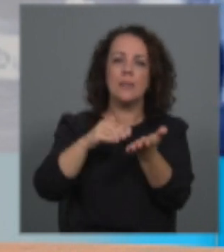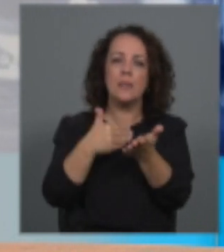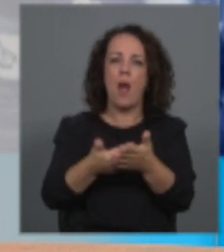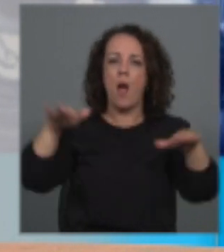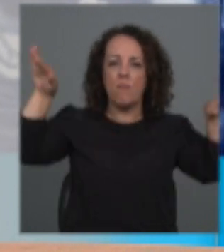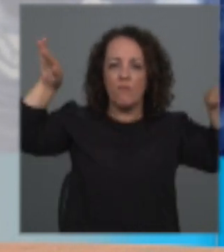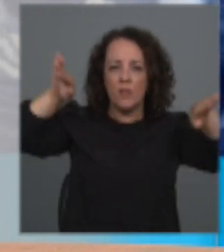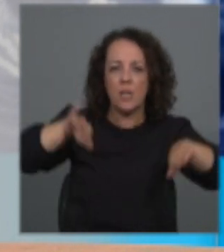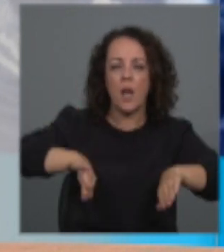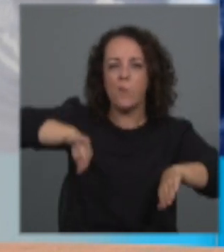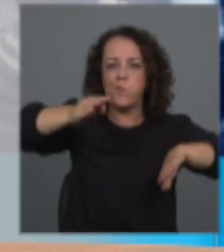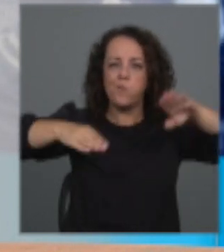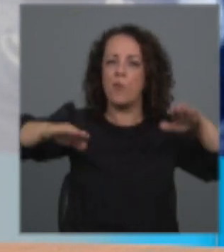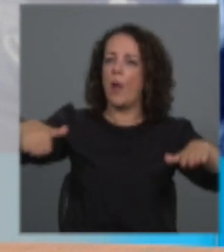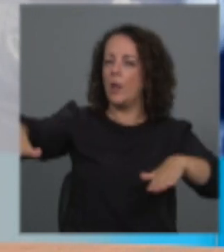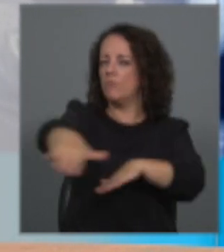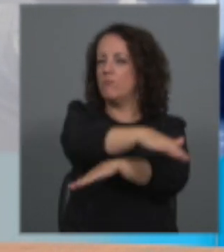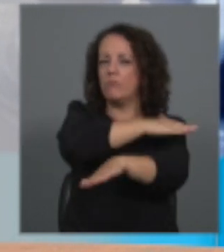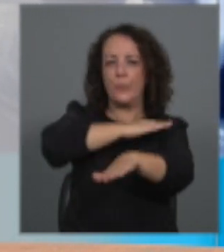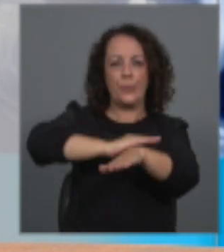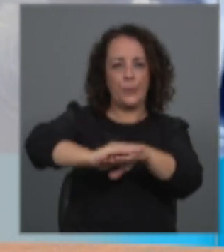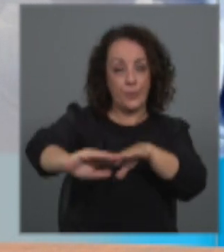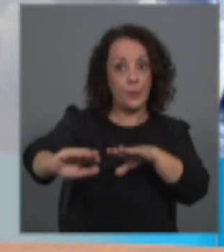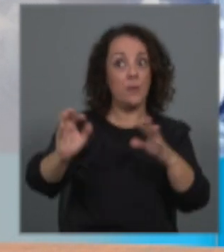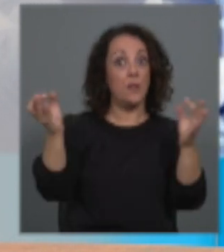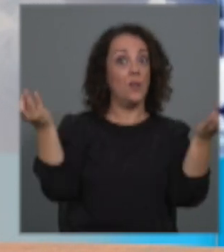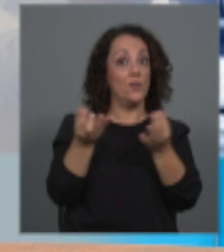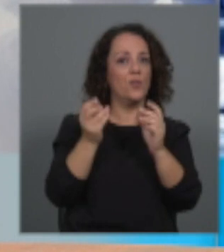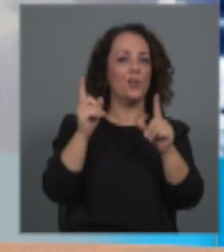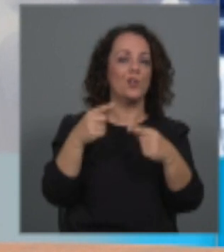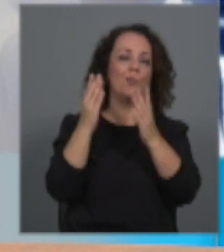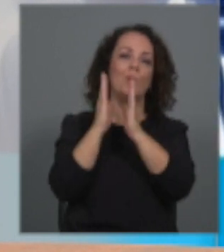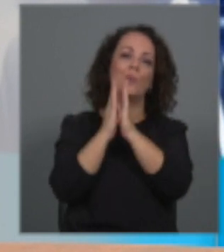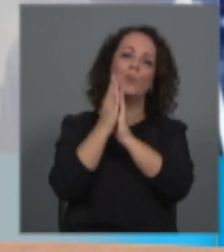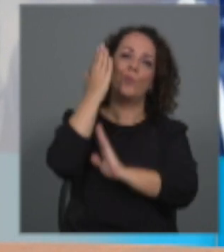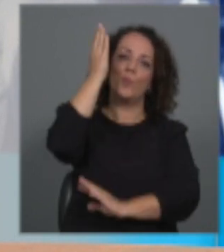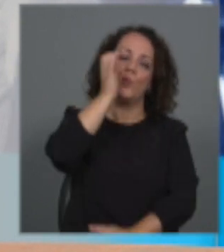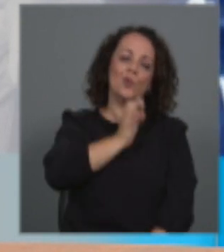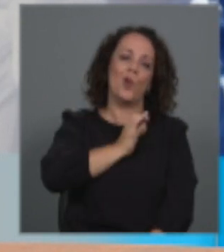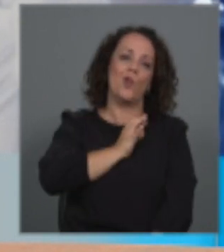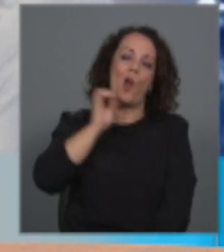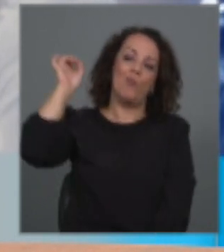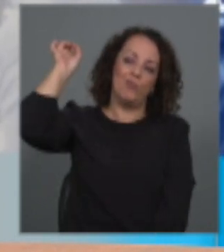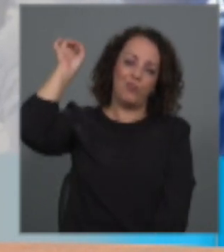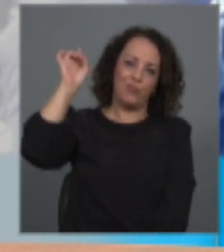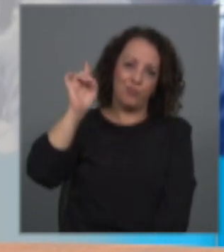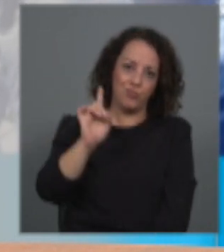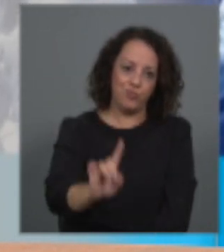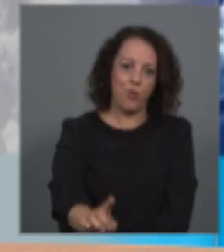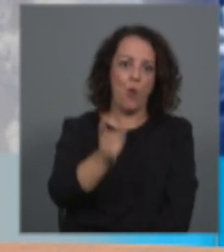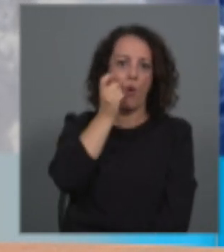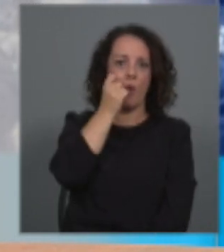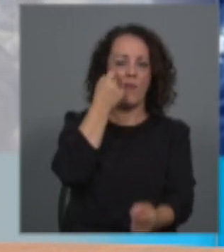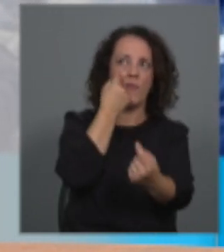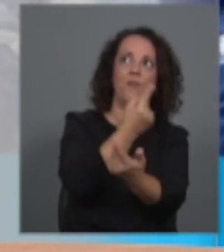escarpadas. Então se manifestará a glória do Senhor e todo homem verá a sua